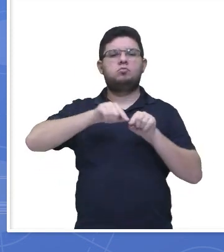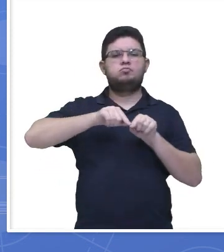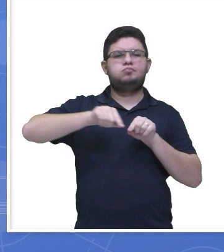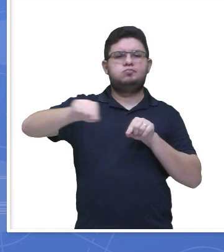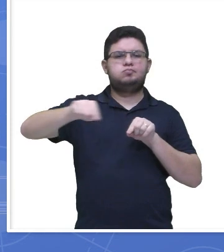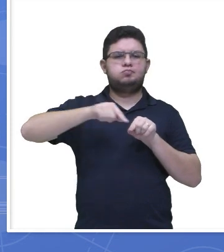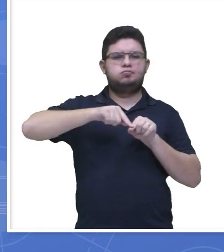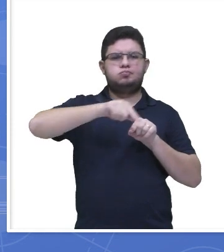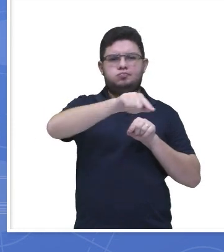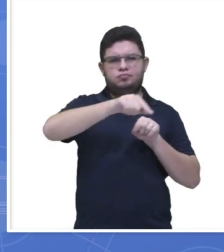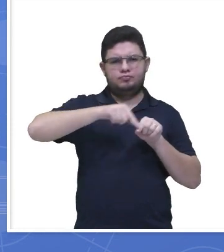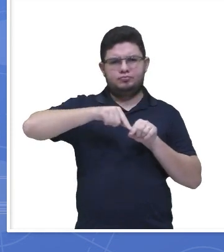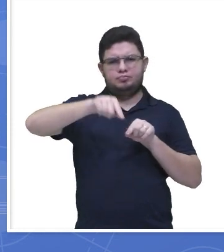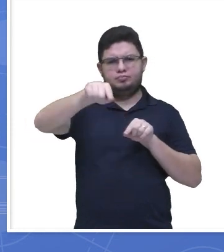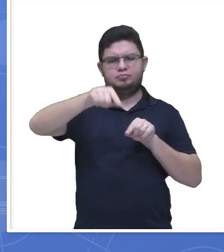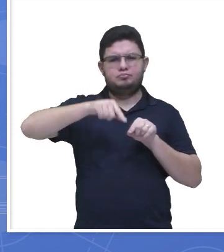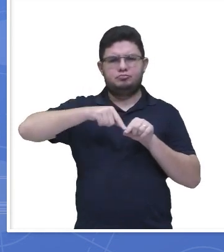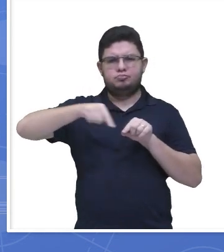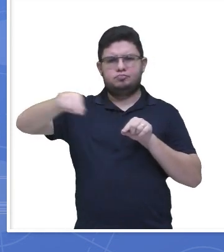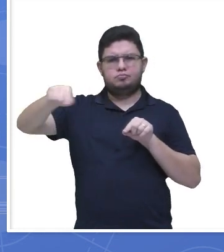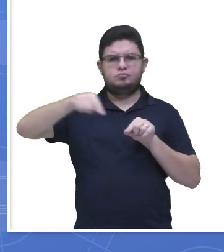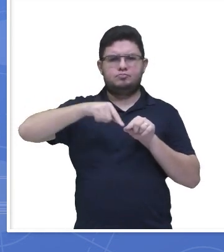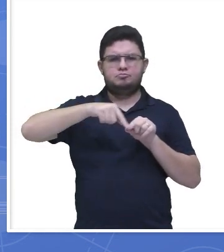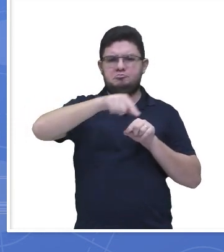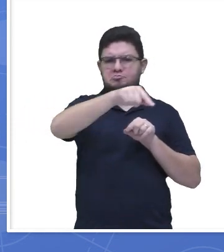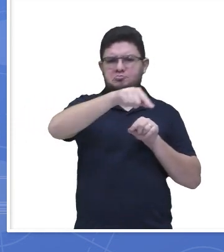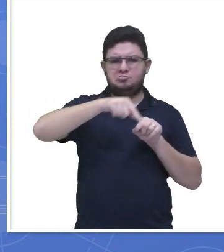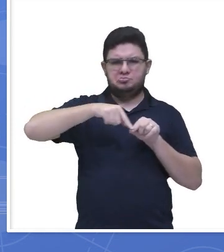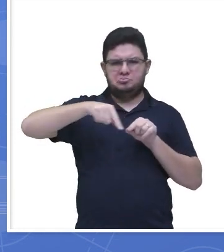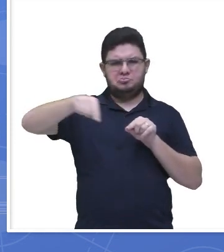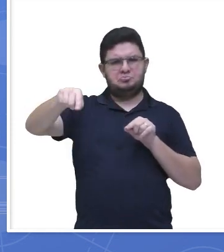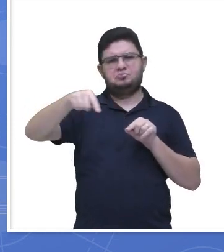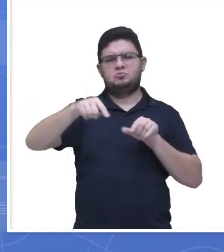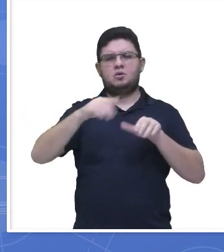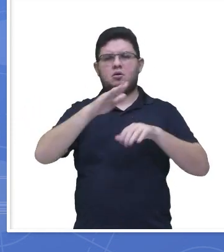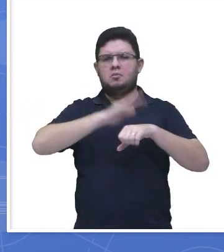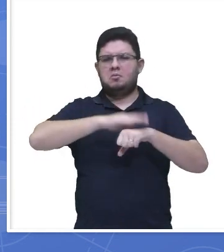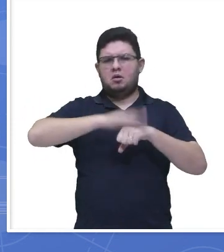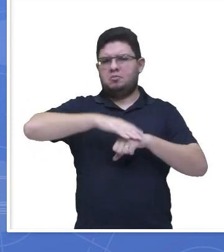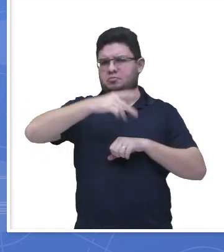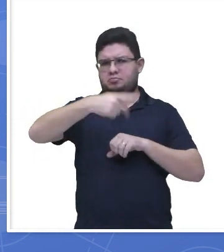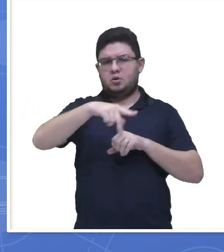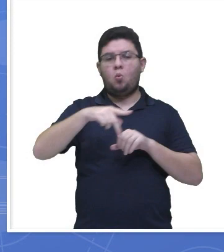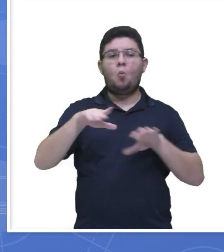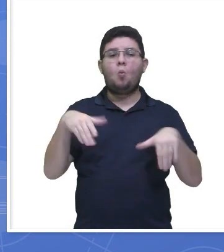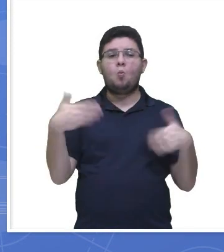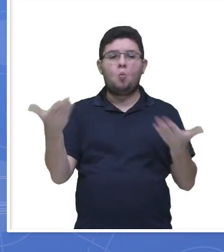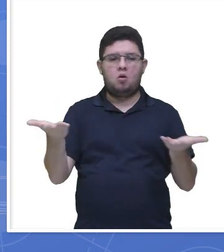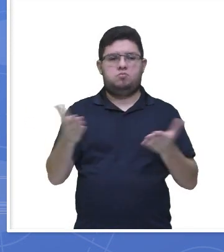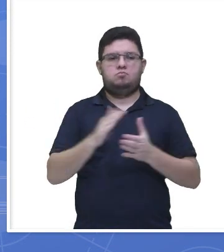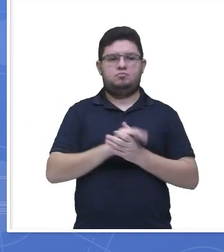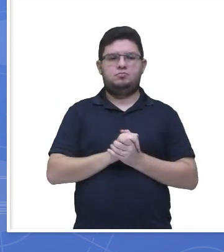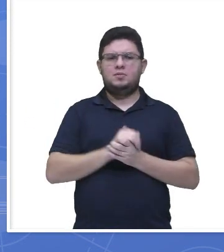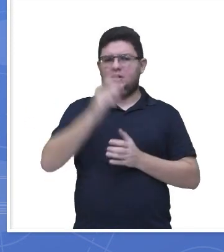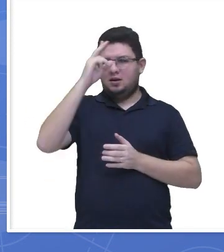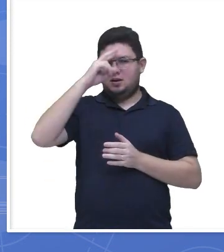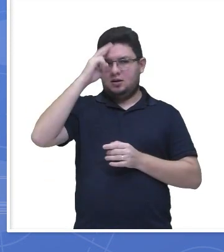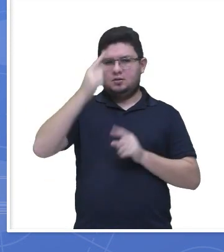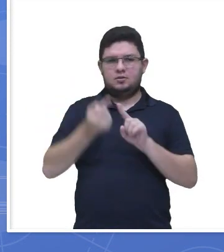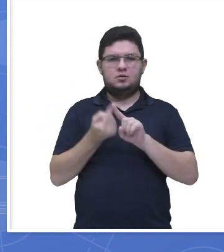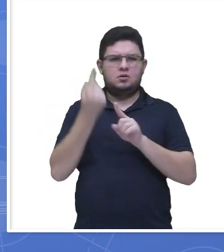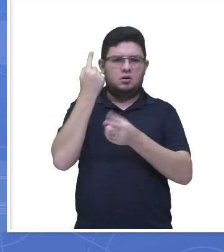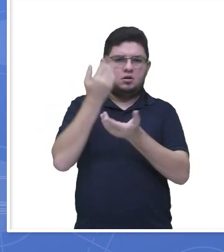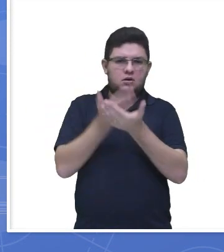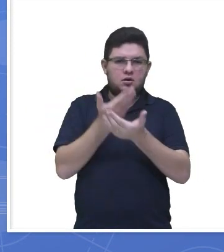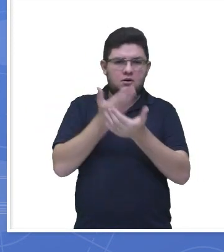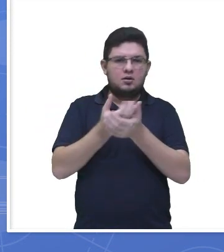quantas casas quiser sem pular alguma? Lembra que na nossa aula nós falamos lá, explicamos cada uma delas. Então, nós